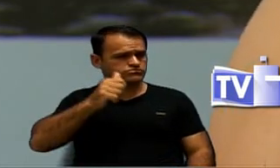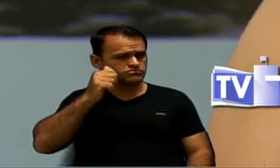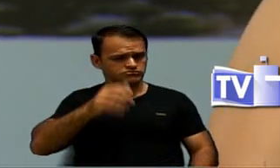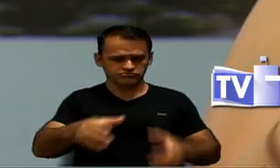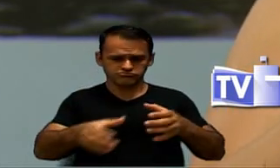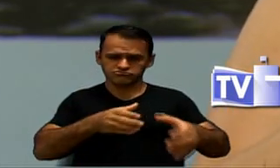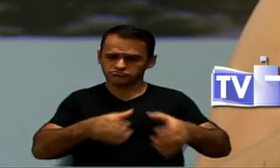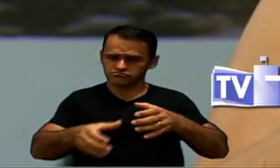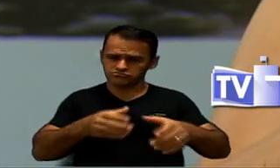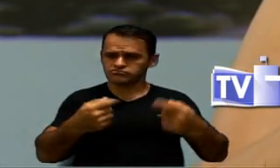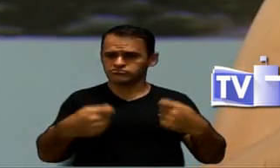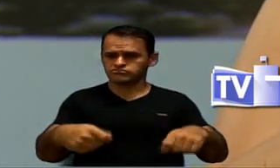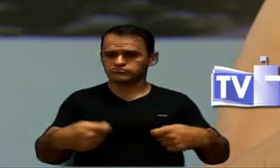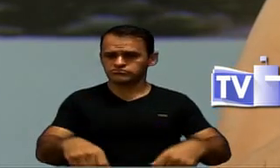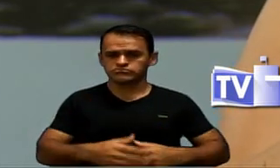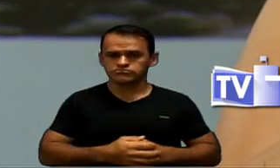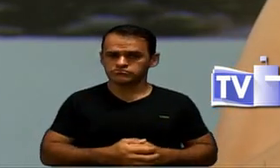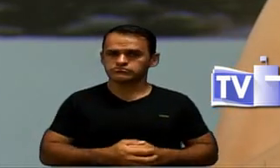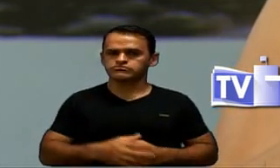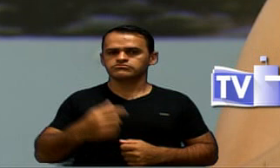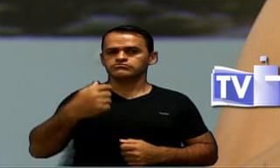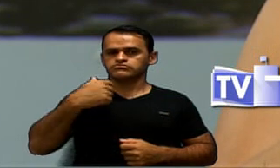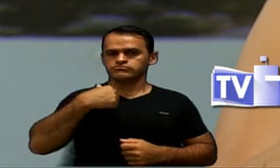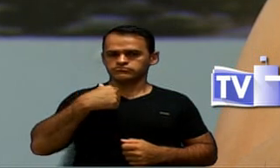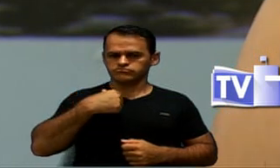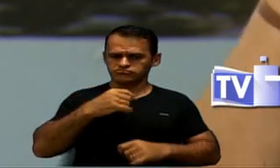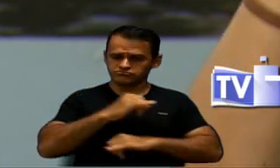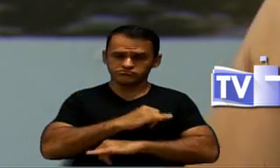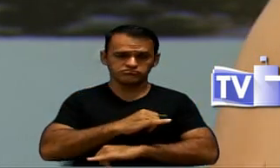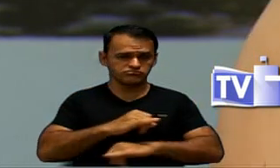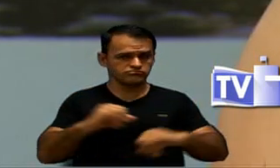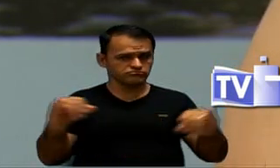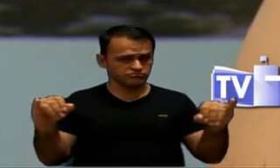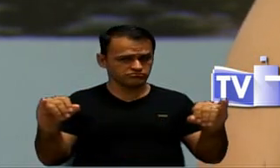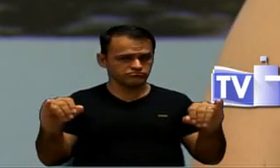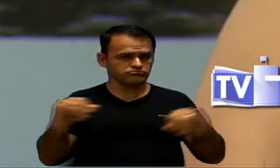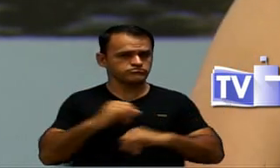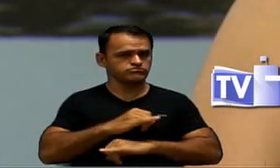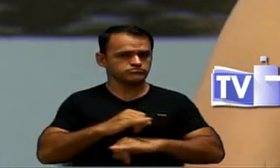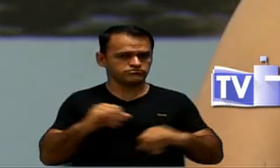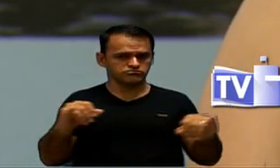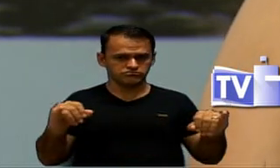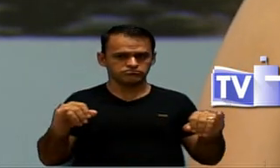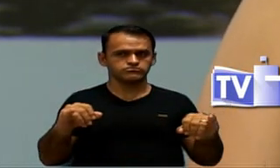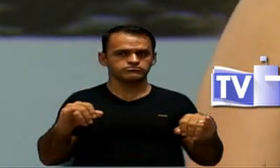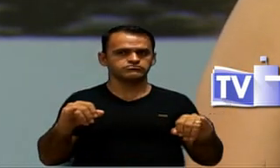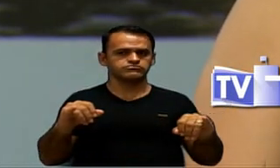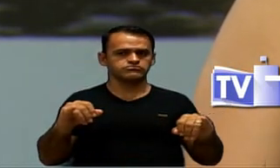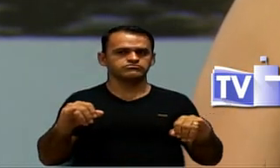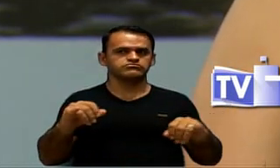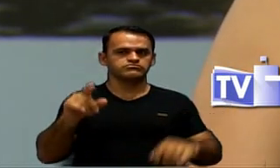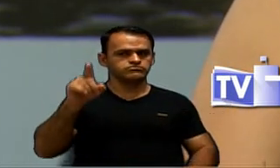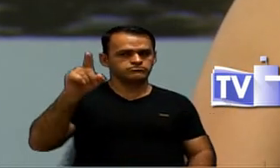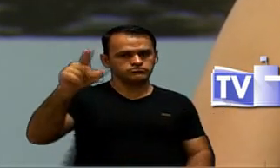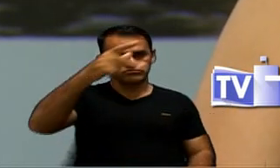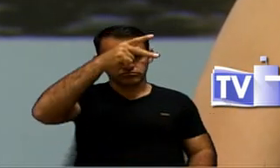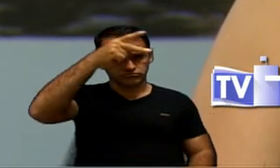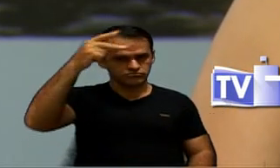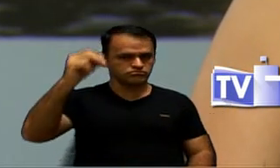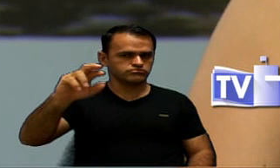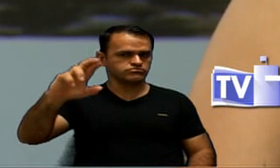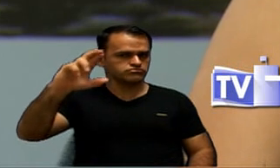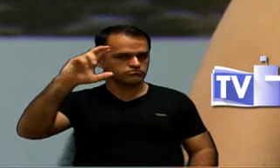E aqui, em nome do Conselho da Mulher, quero que essa minha fala chegue para o prefeito Crespo, que, inclusive, é um pedido que eu já fiz para